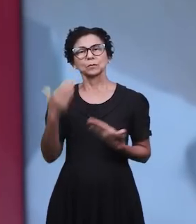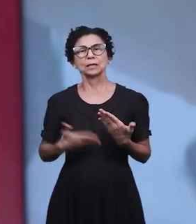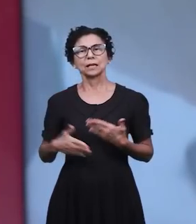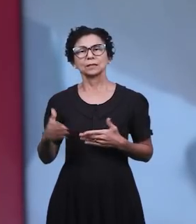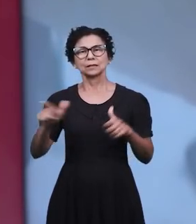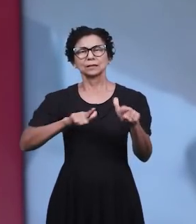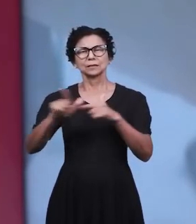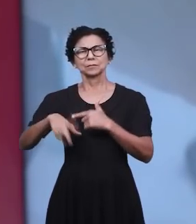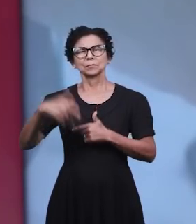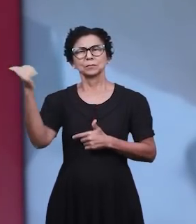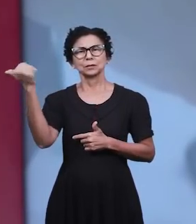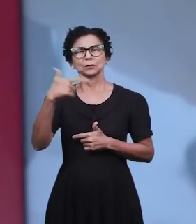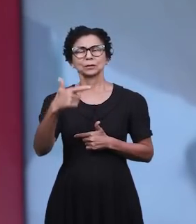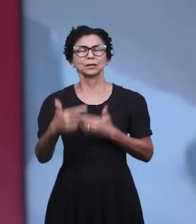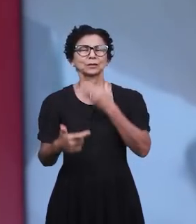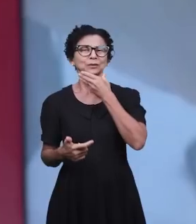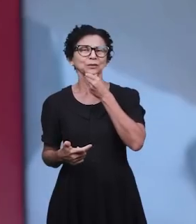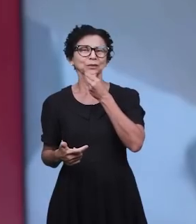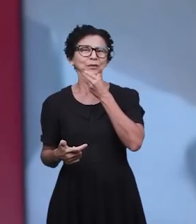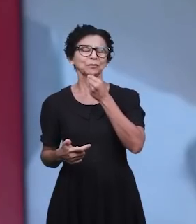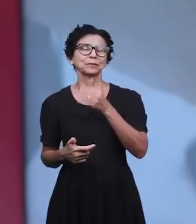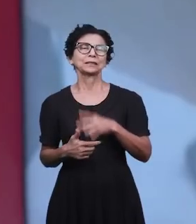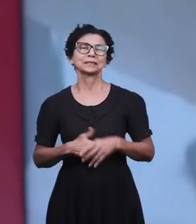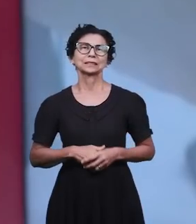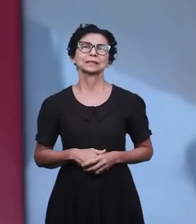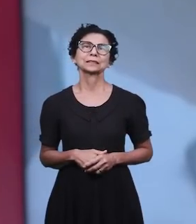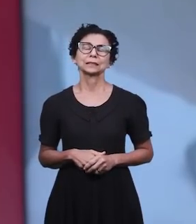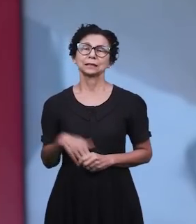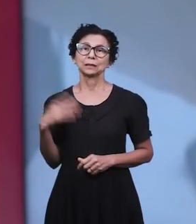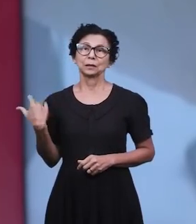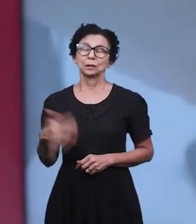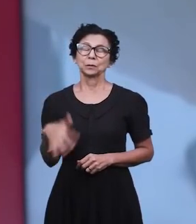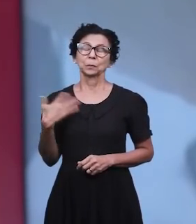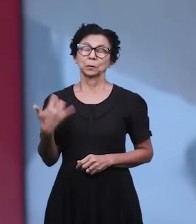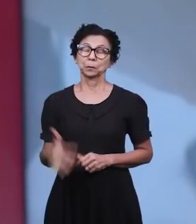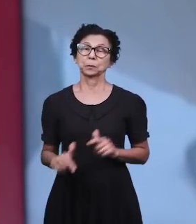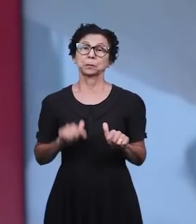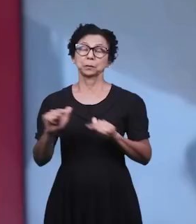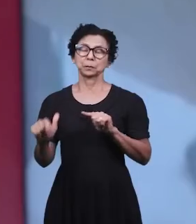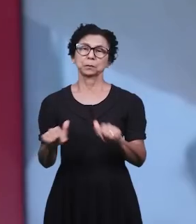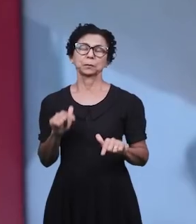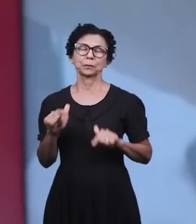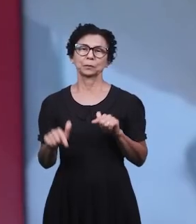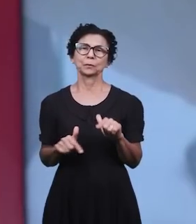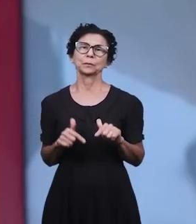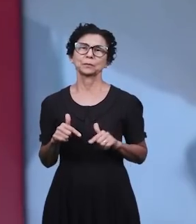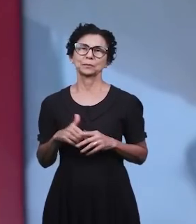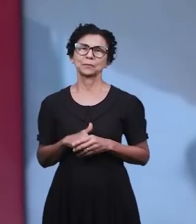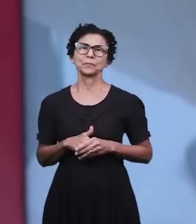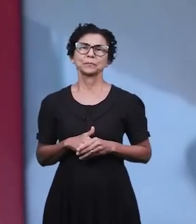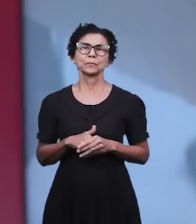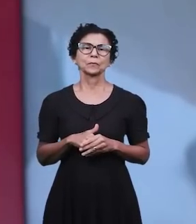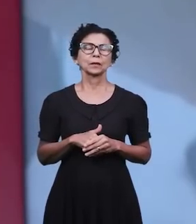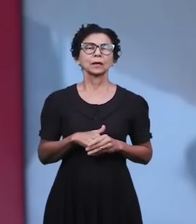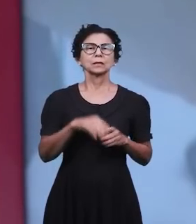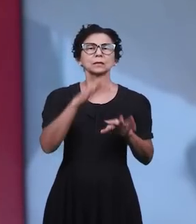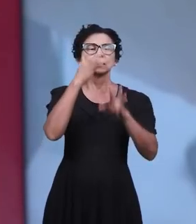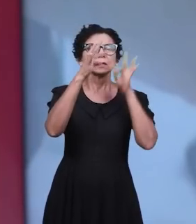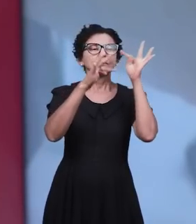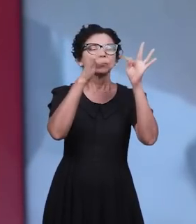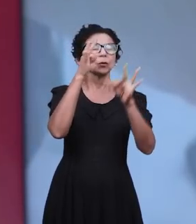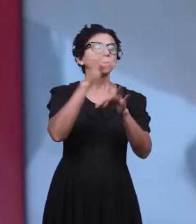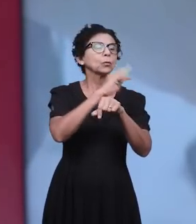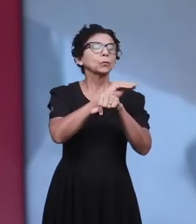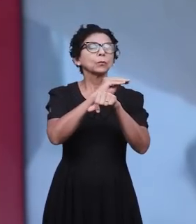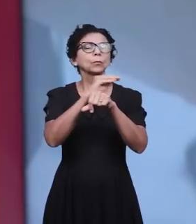homens na igreja nossa. As mulheres têm atividade intensa. E todo o trabalho da igreja, cuida das flores da